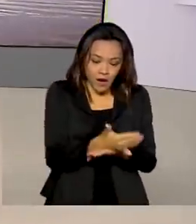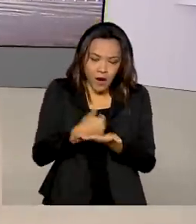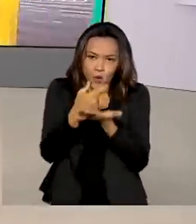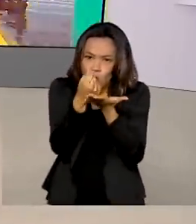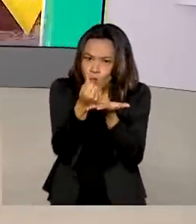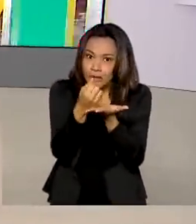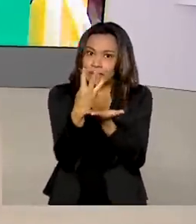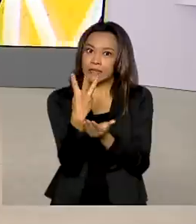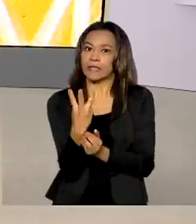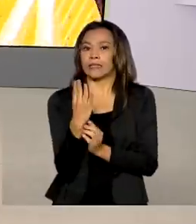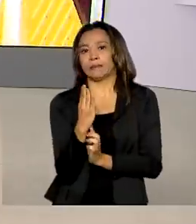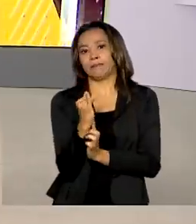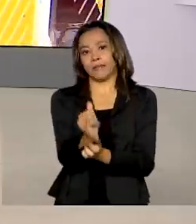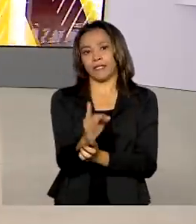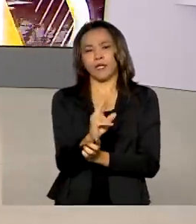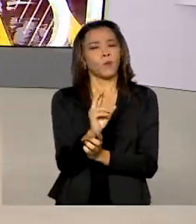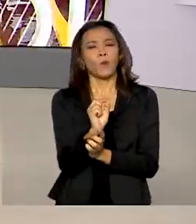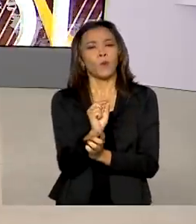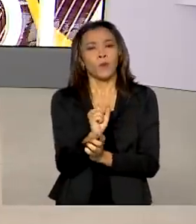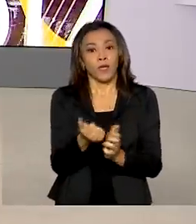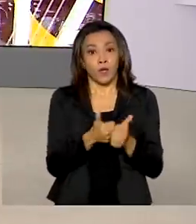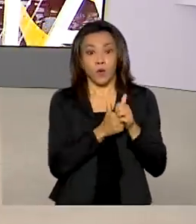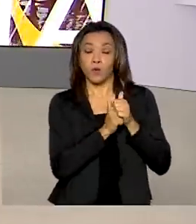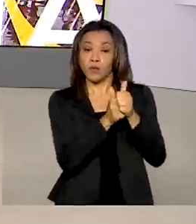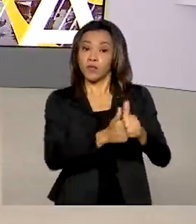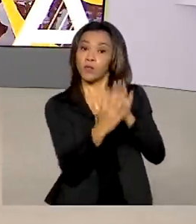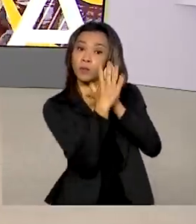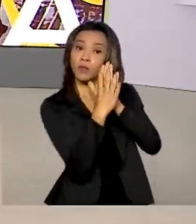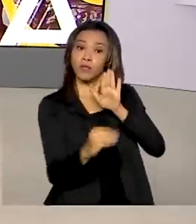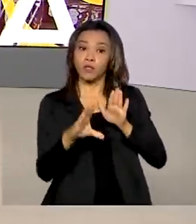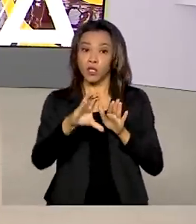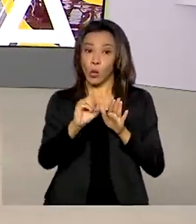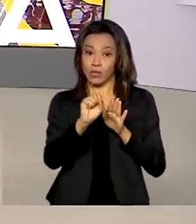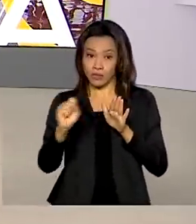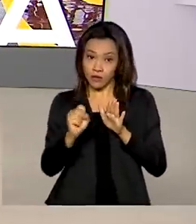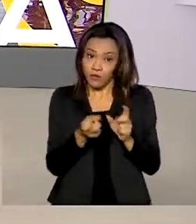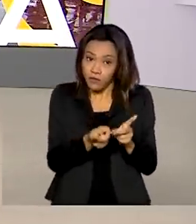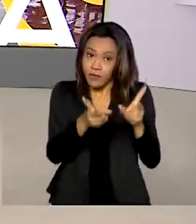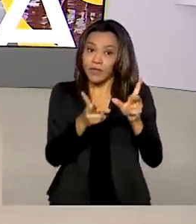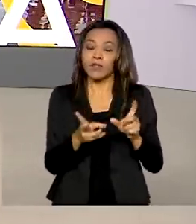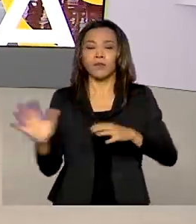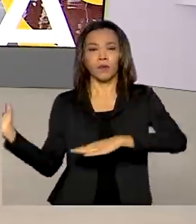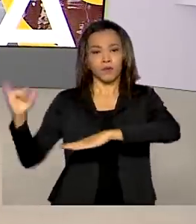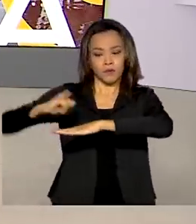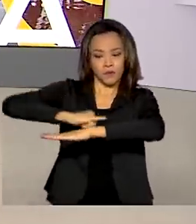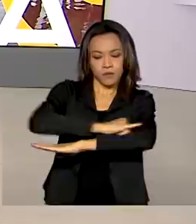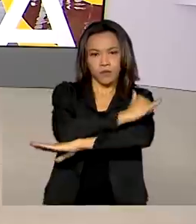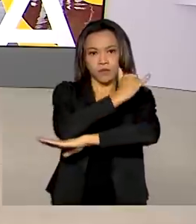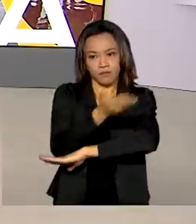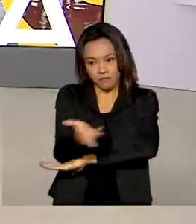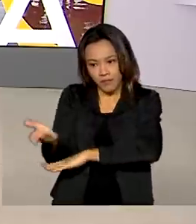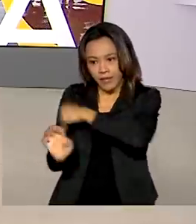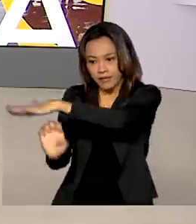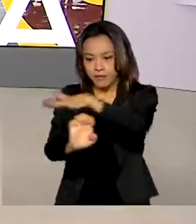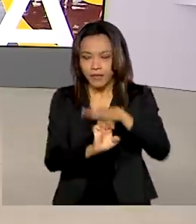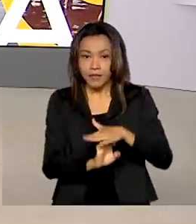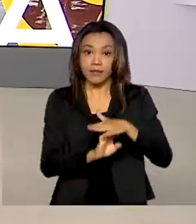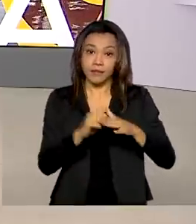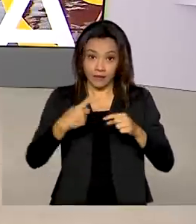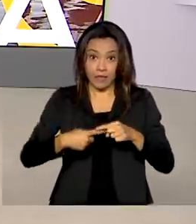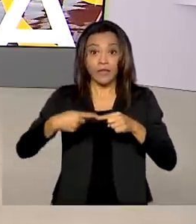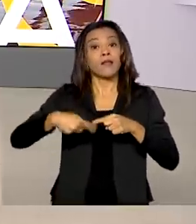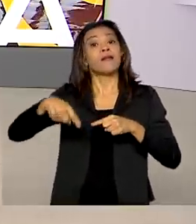3 bilhões de reais com a rodada de concessões de 22 aeroportos para a iniciativa privada os leilões desta